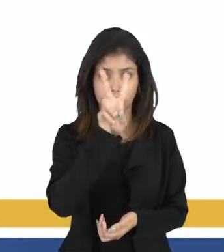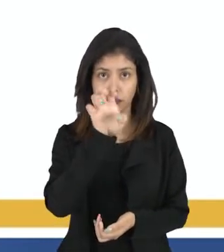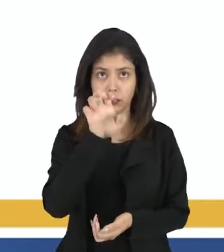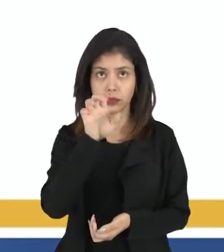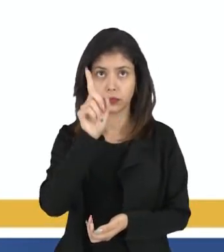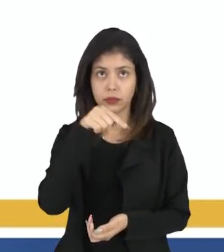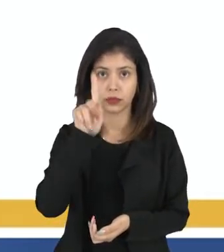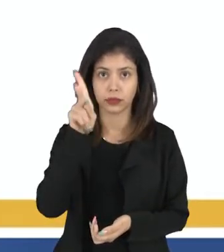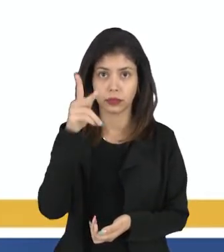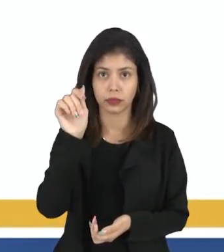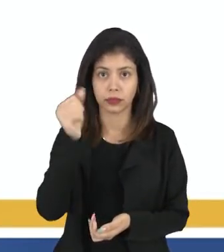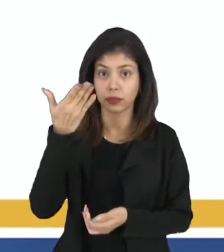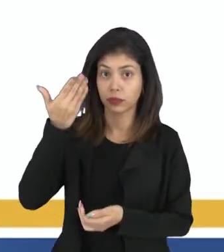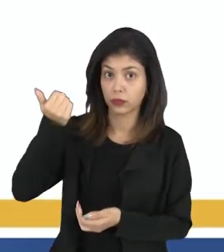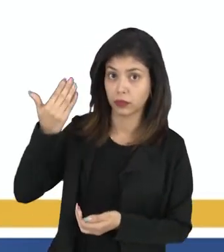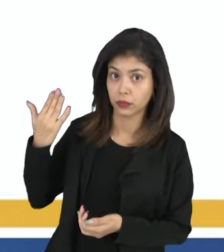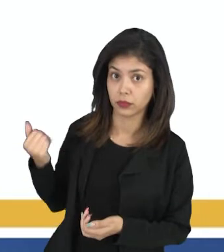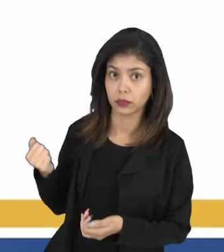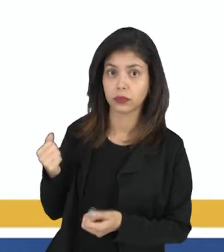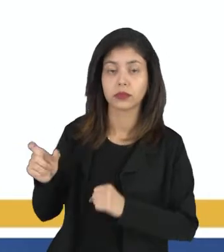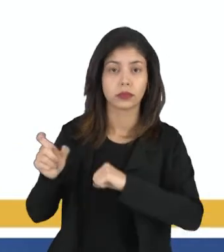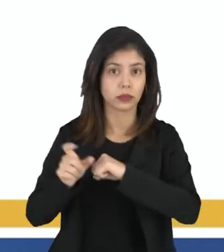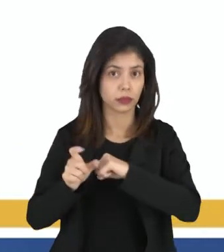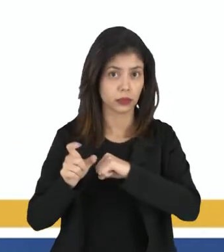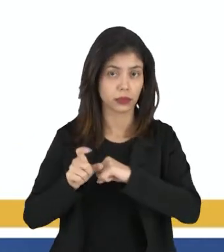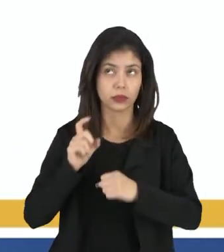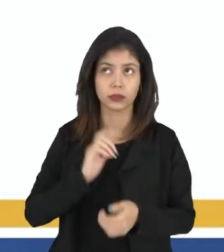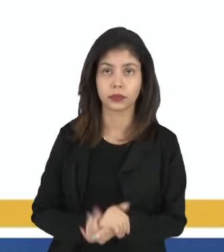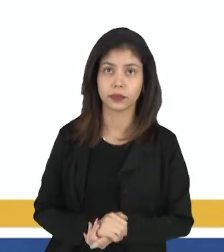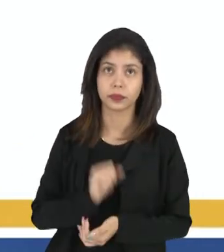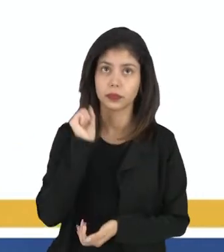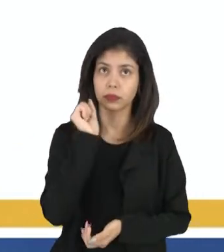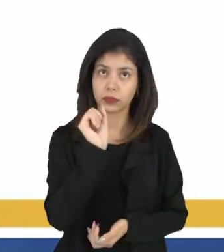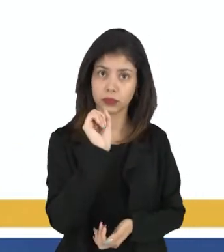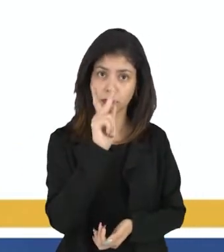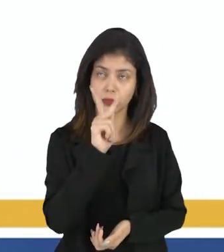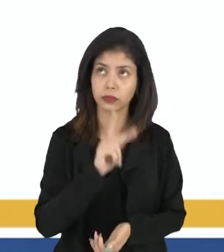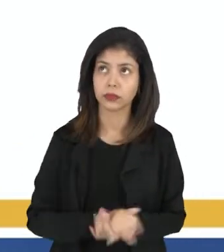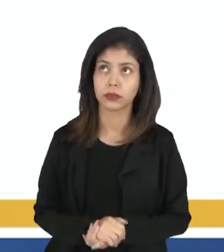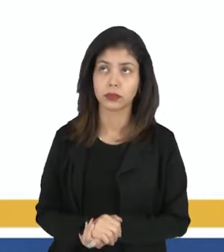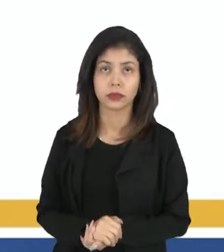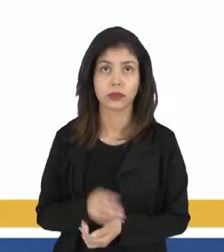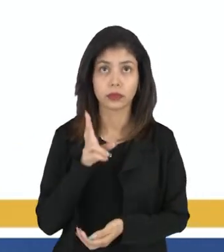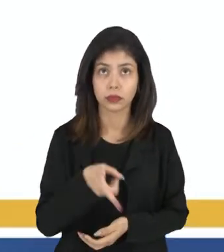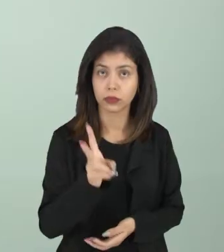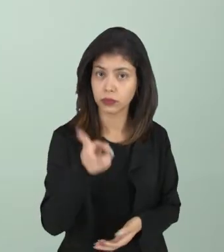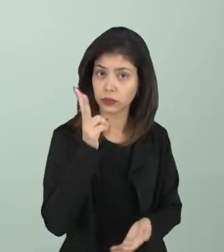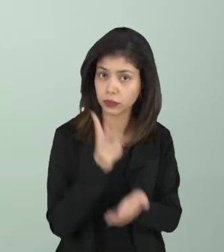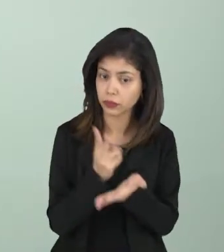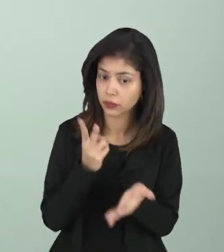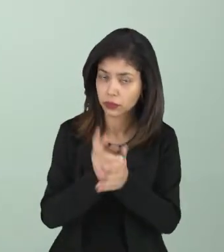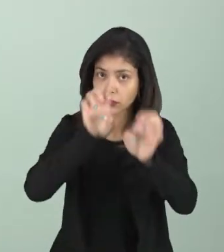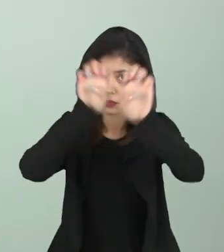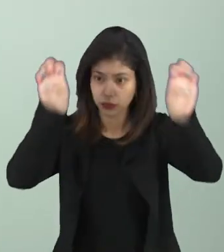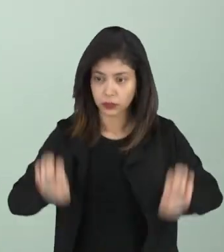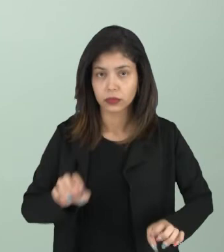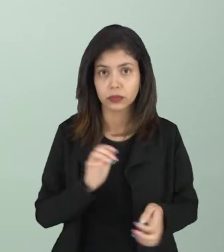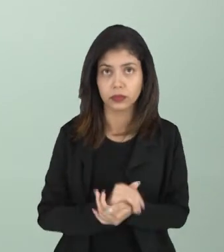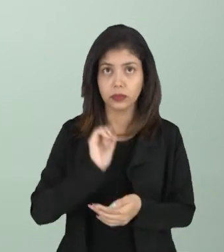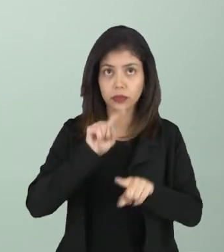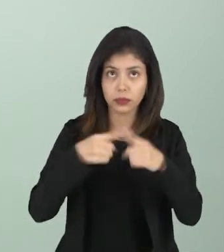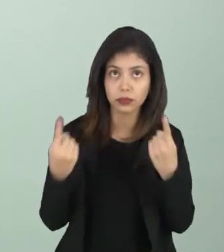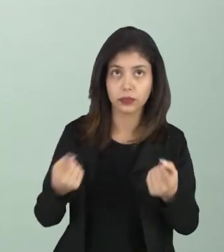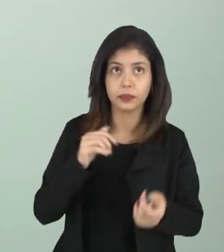has antes do sujeito, certo? Permanece a mesma estrutura, porém